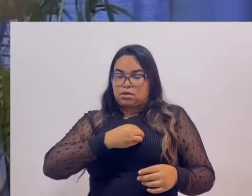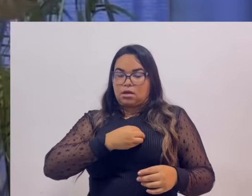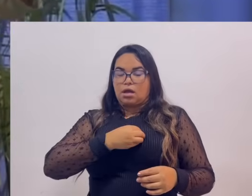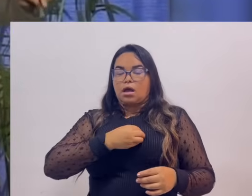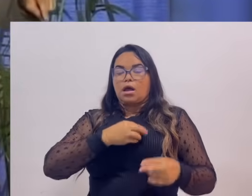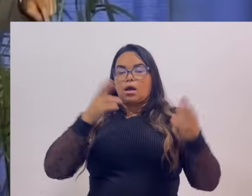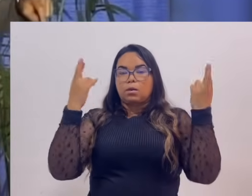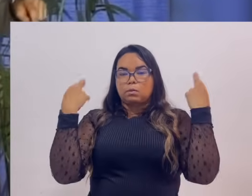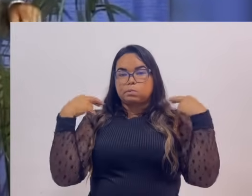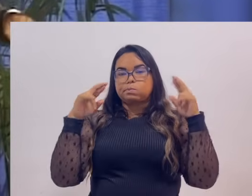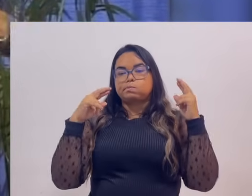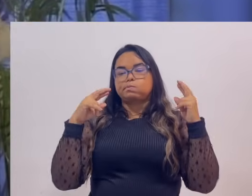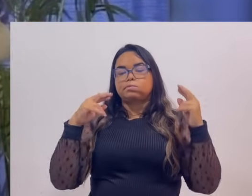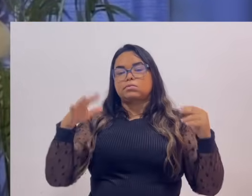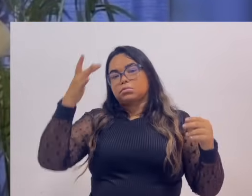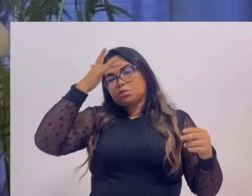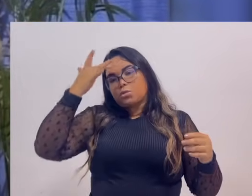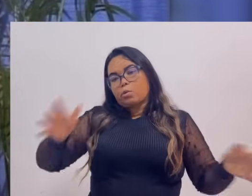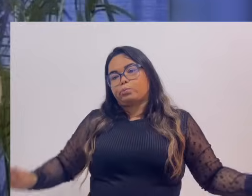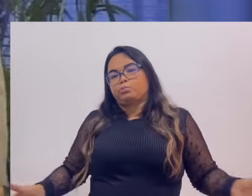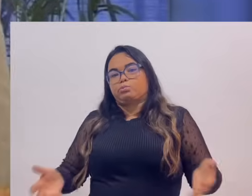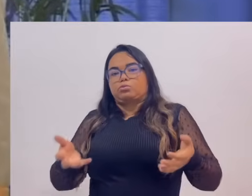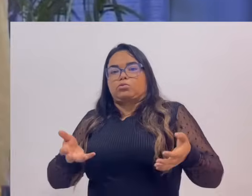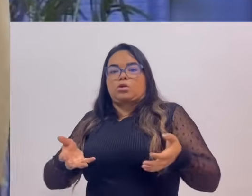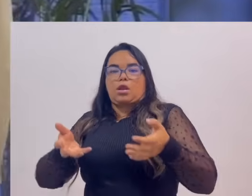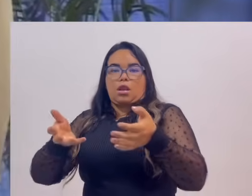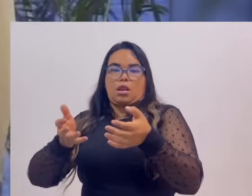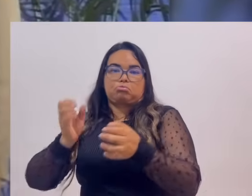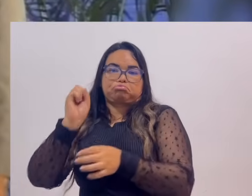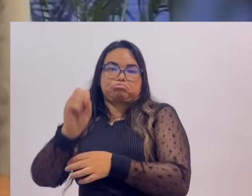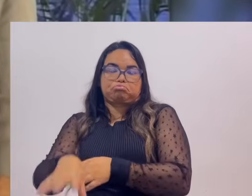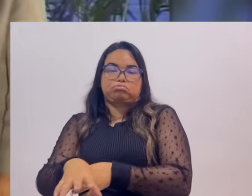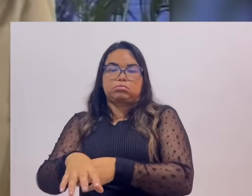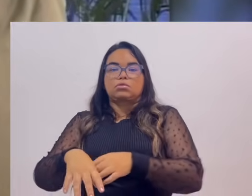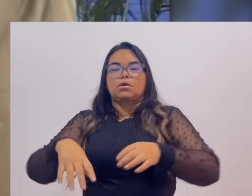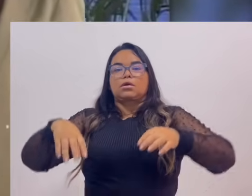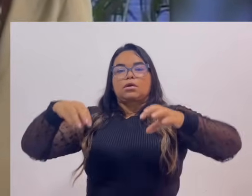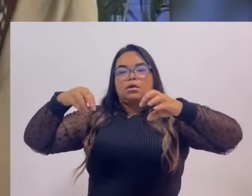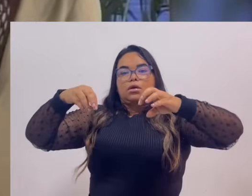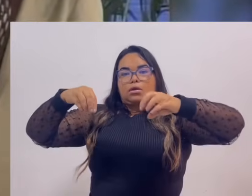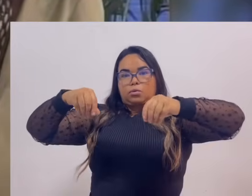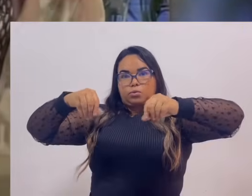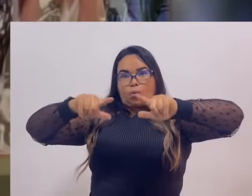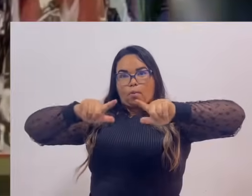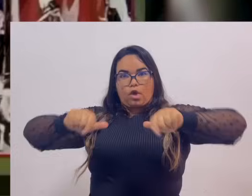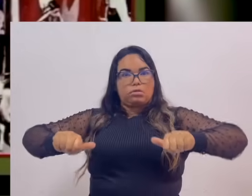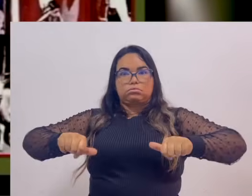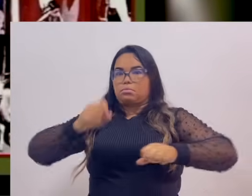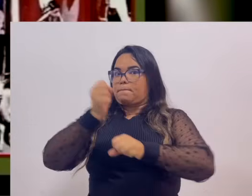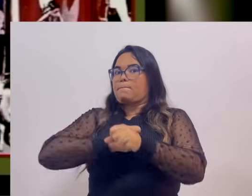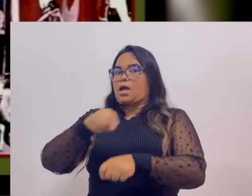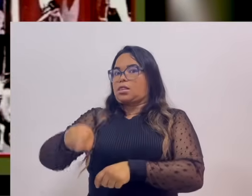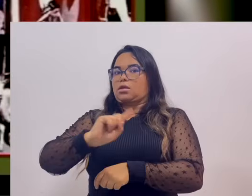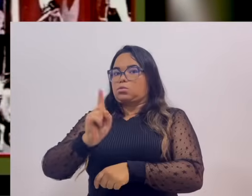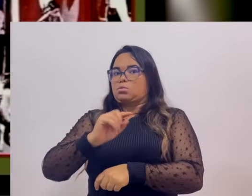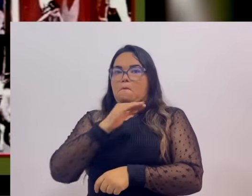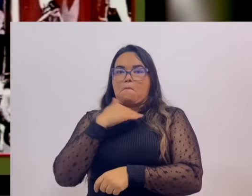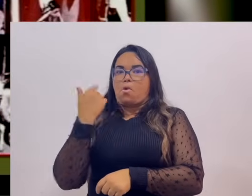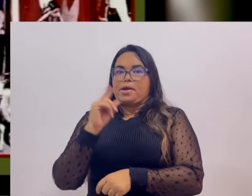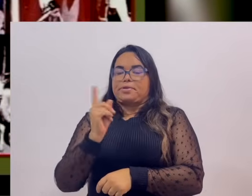mal Lúcifer então eles lançavam sortes e o bode emissário era conduzido para o deserto